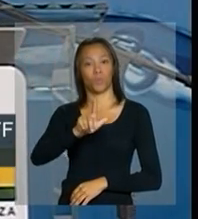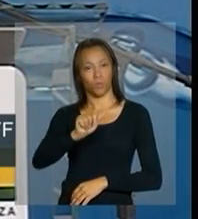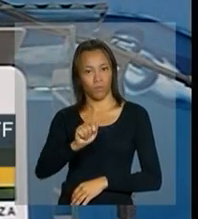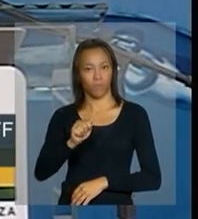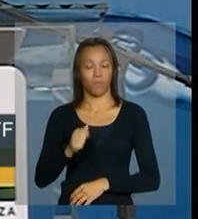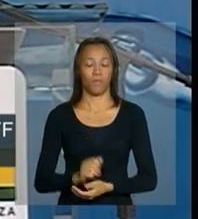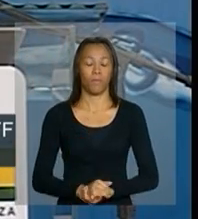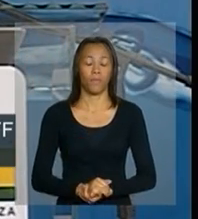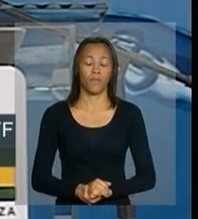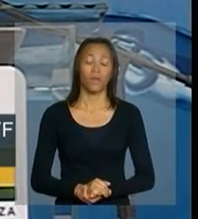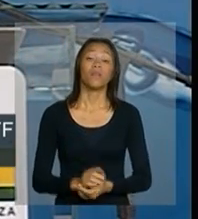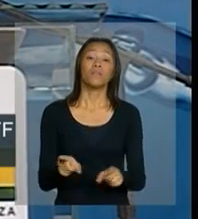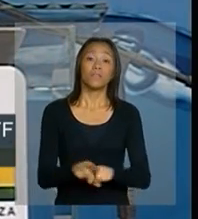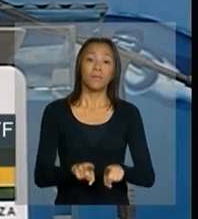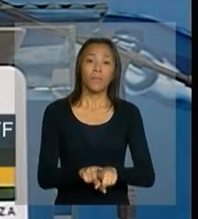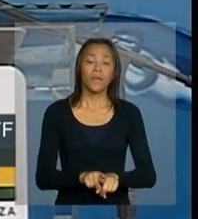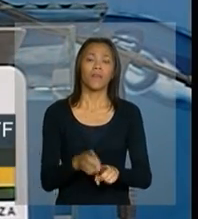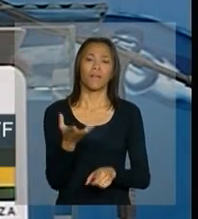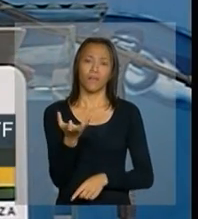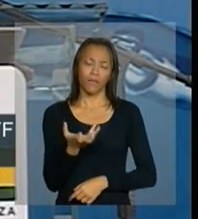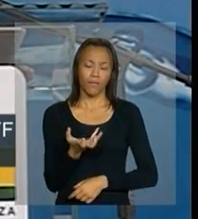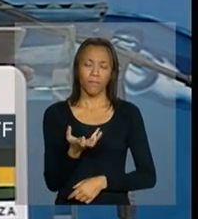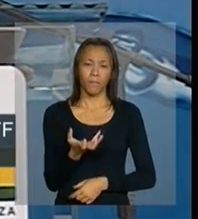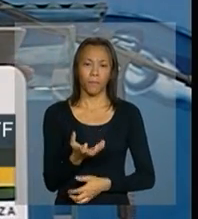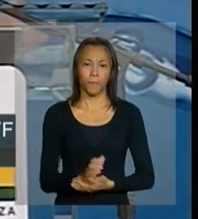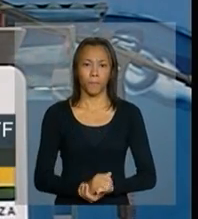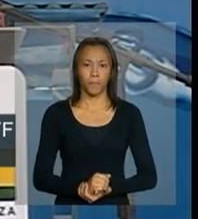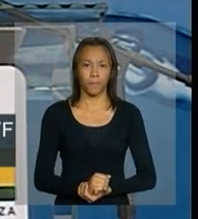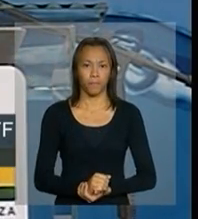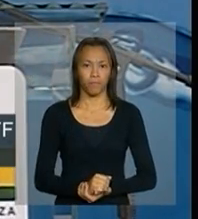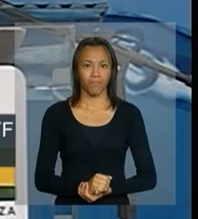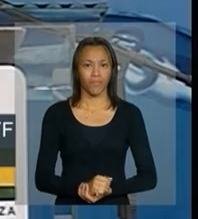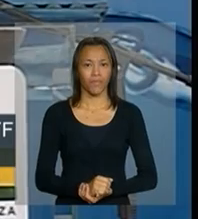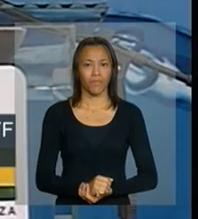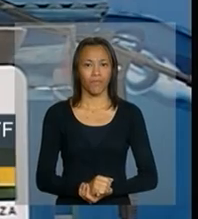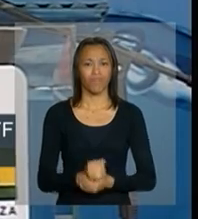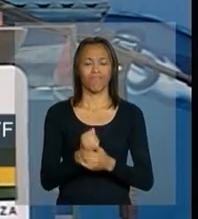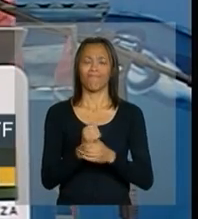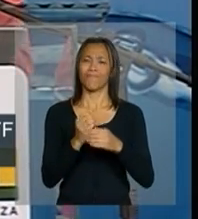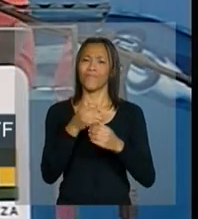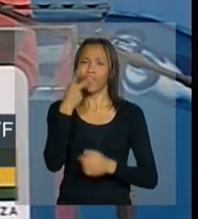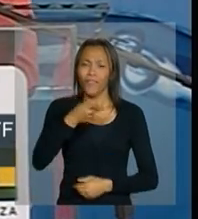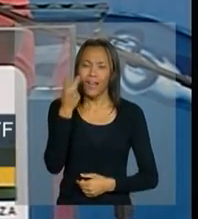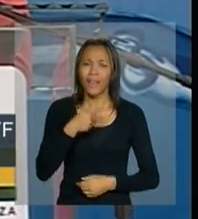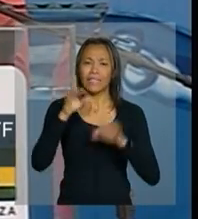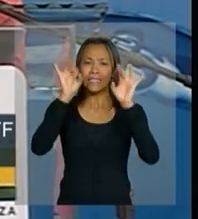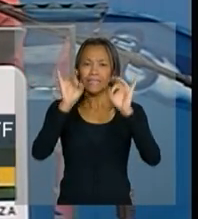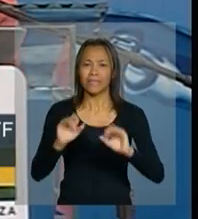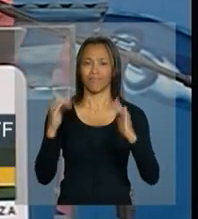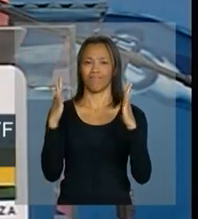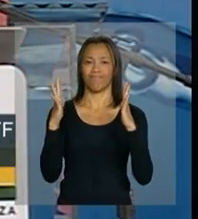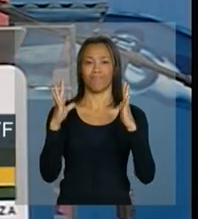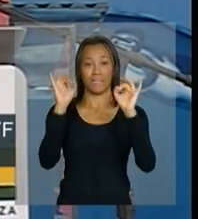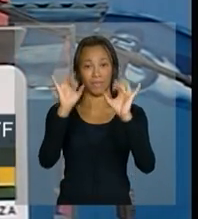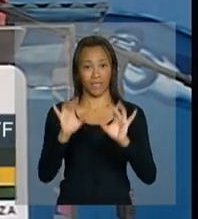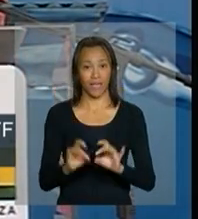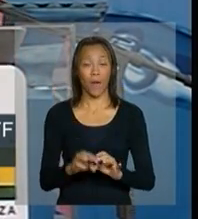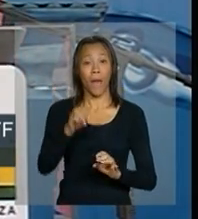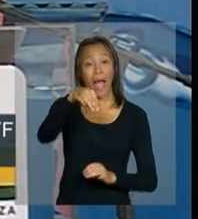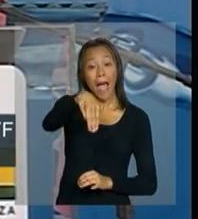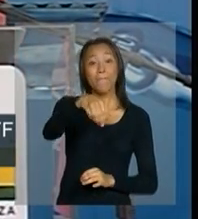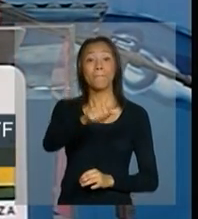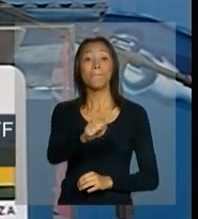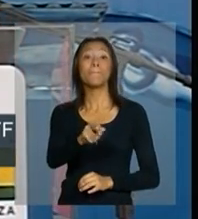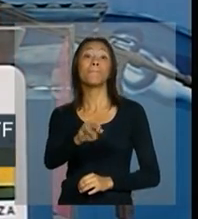Queria, por fim, fazer uma homenagem especial à querida Maria do